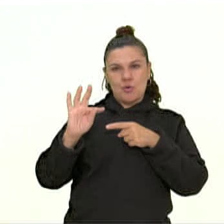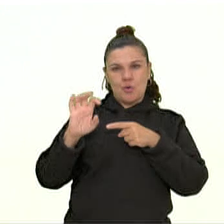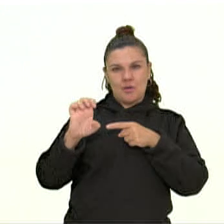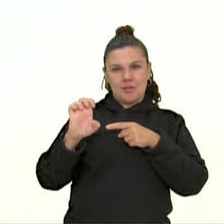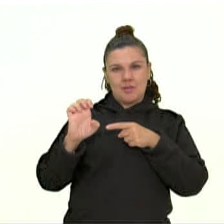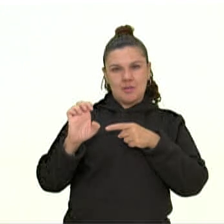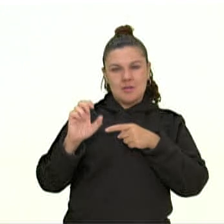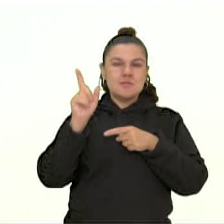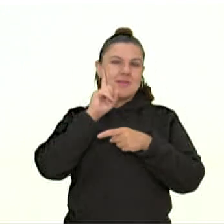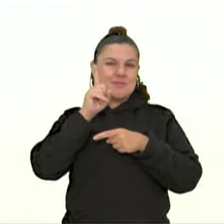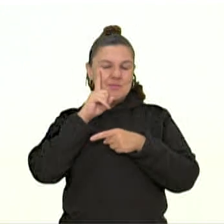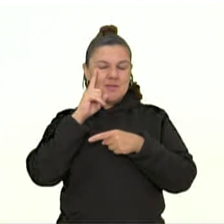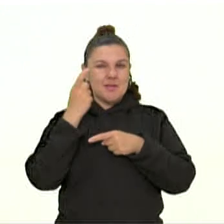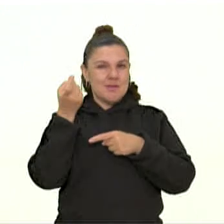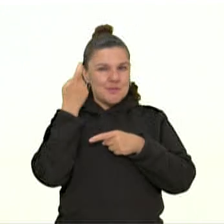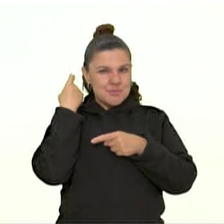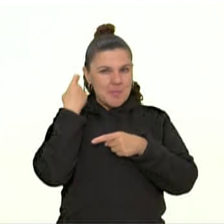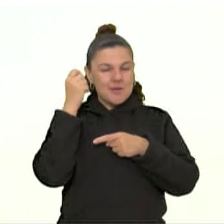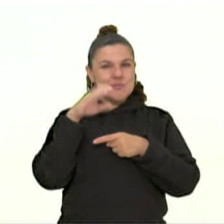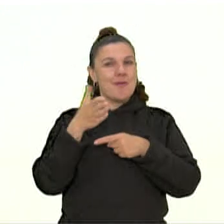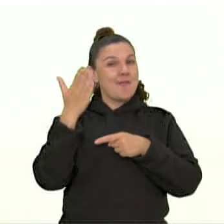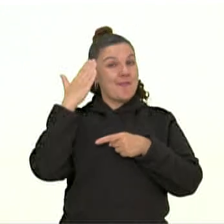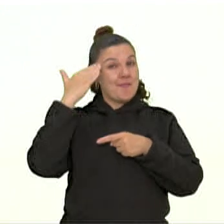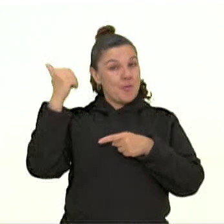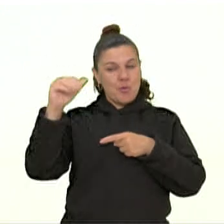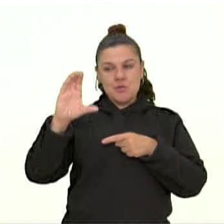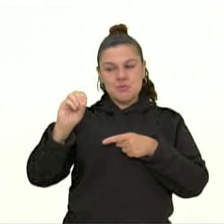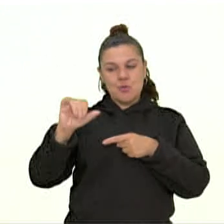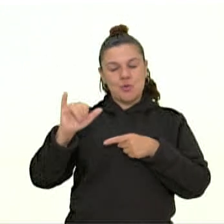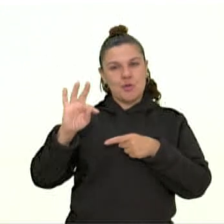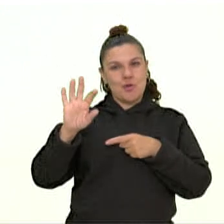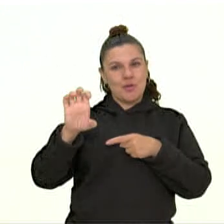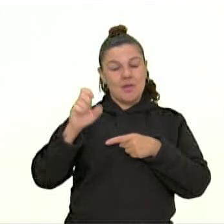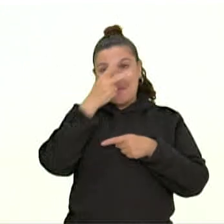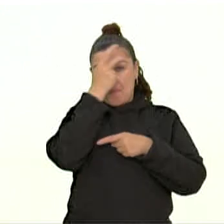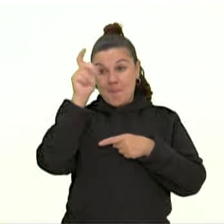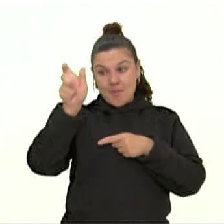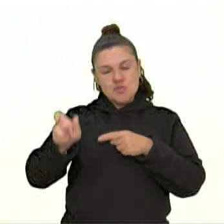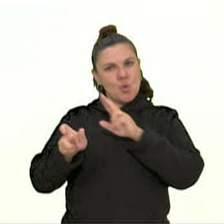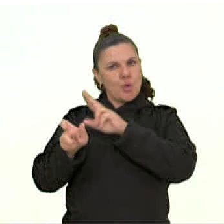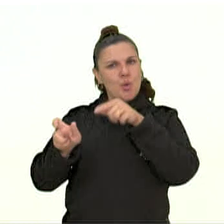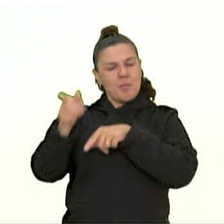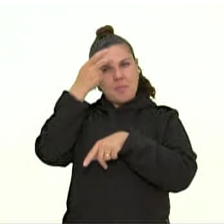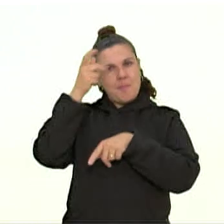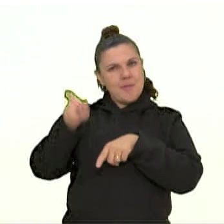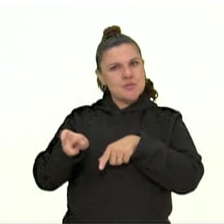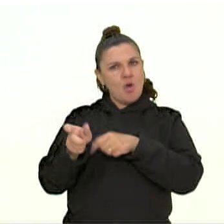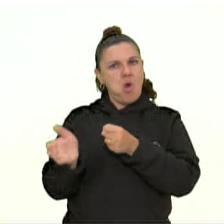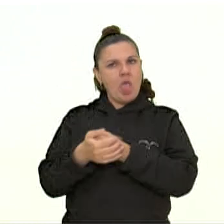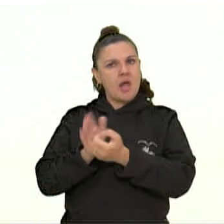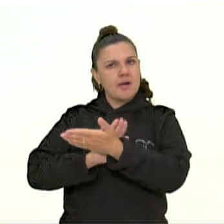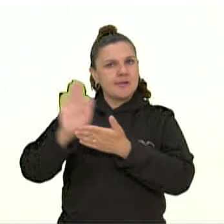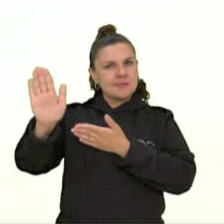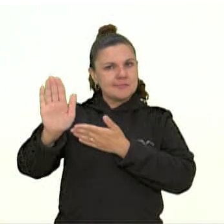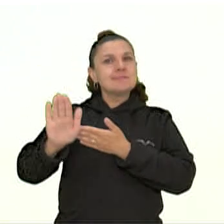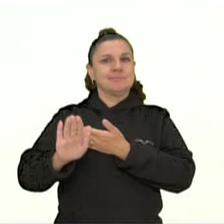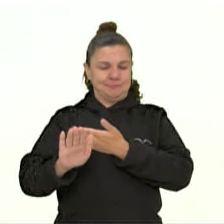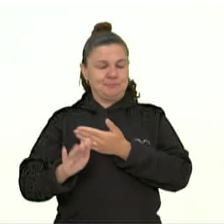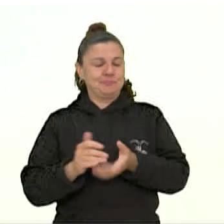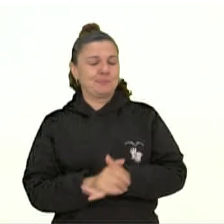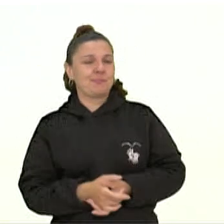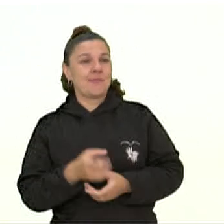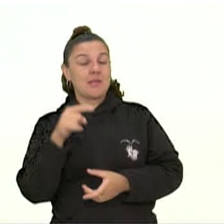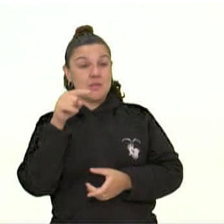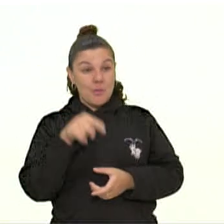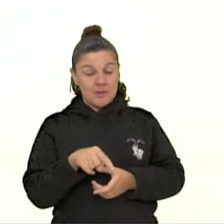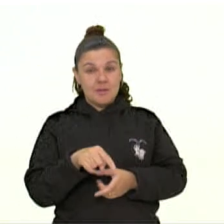Estados Unidos e México, ali os coiotes são famosos por atravessar as pessoas. A nossa legislação, falei, é mais aberta de imigração, né? Mas a